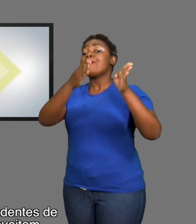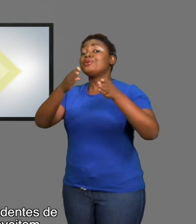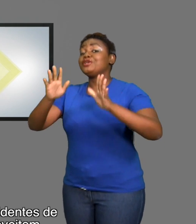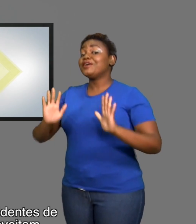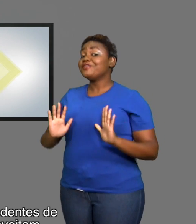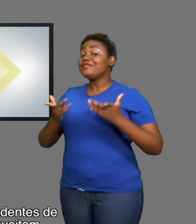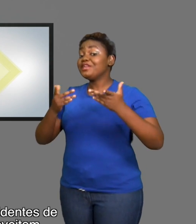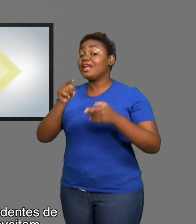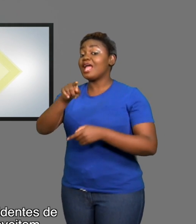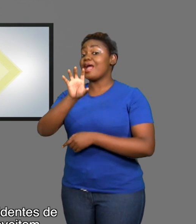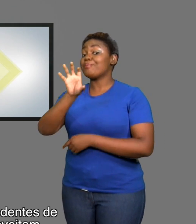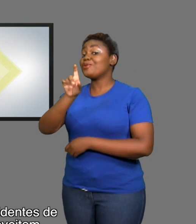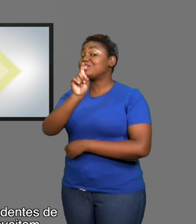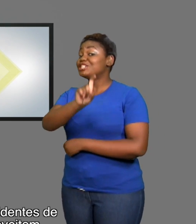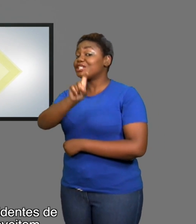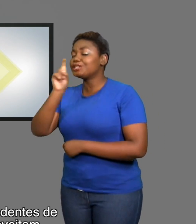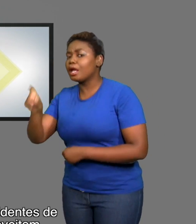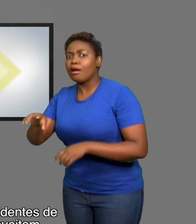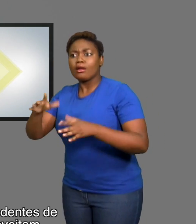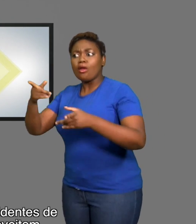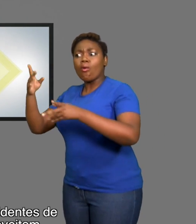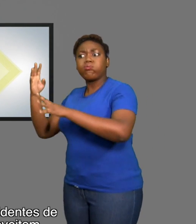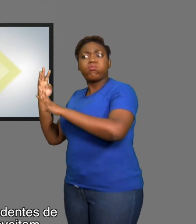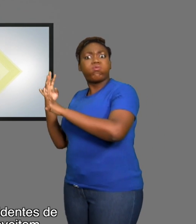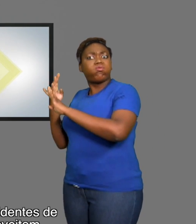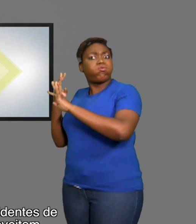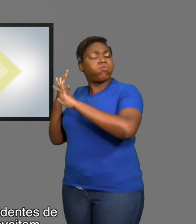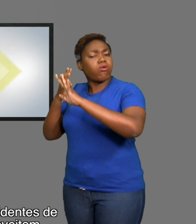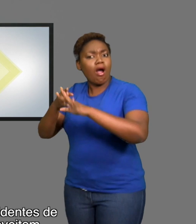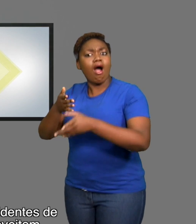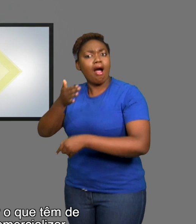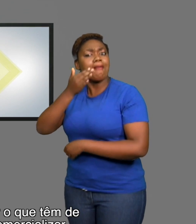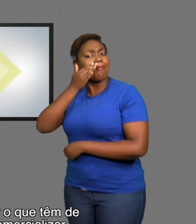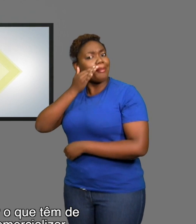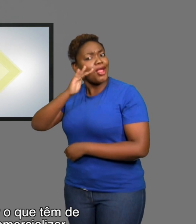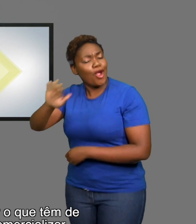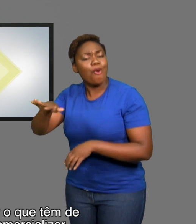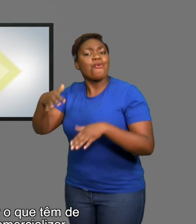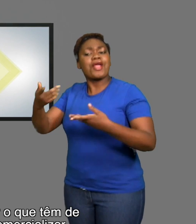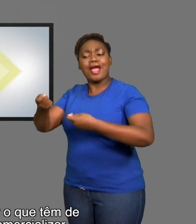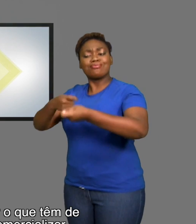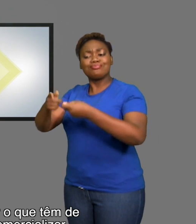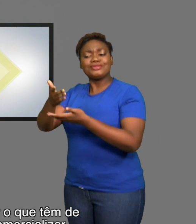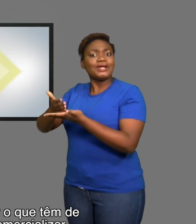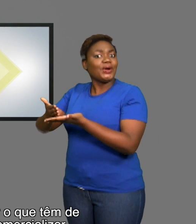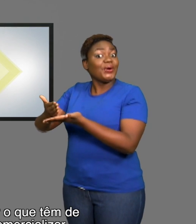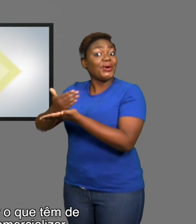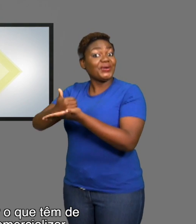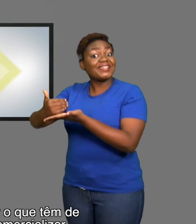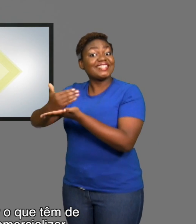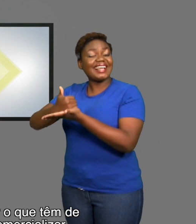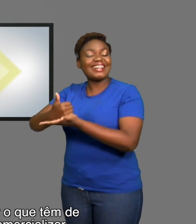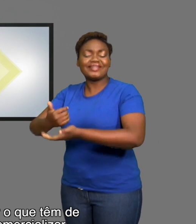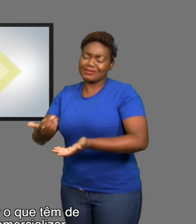Pois, os residentes de Gaza aproveitam para apresentar o que têm de melhor para comercializar.